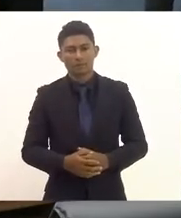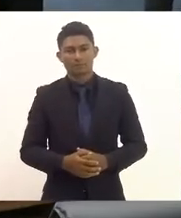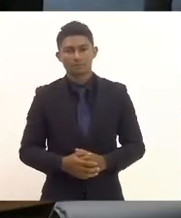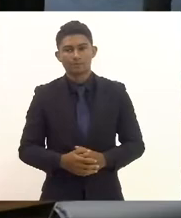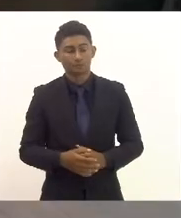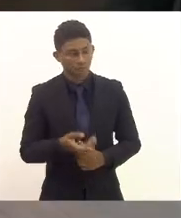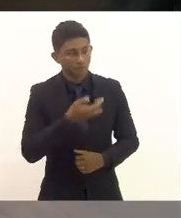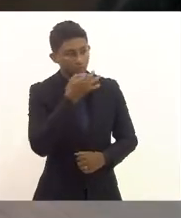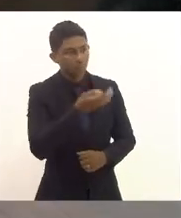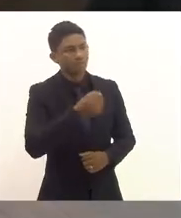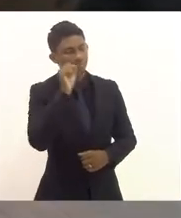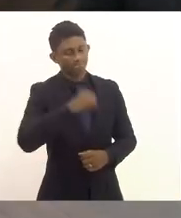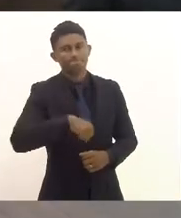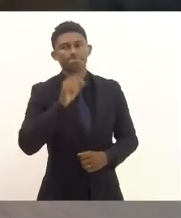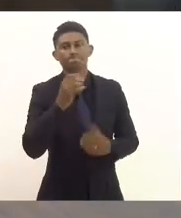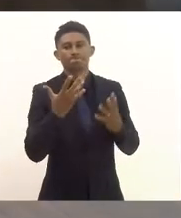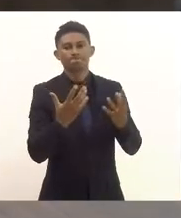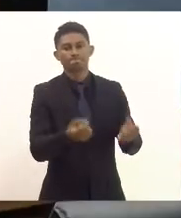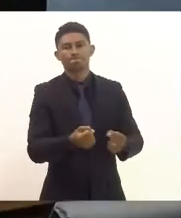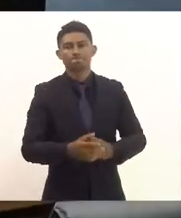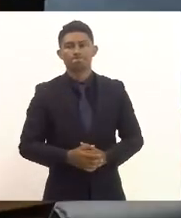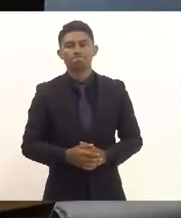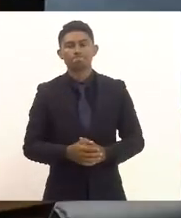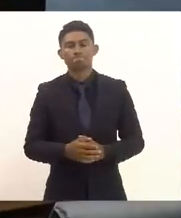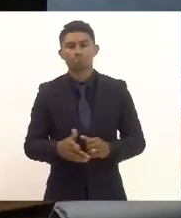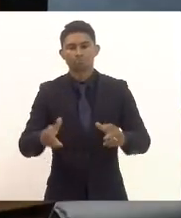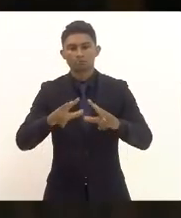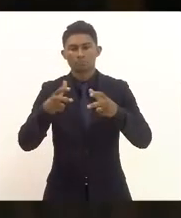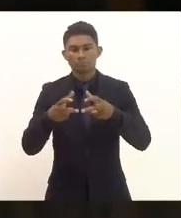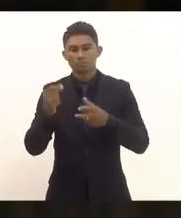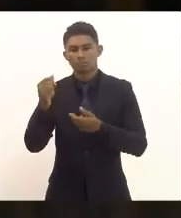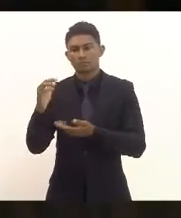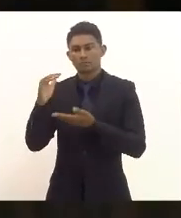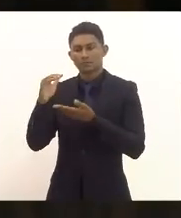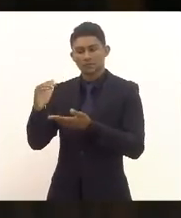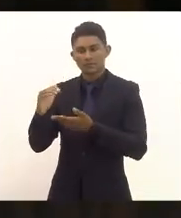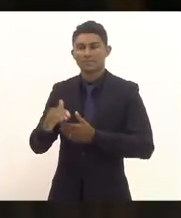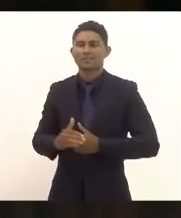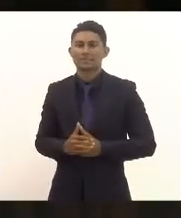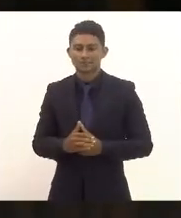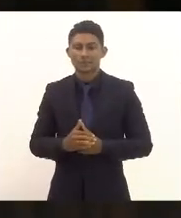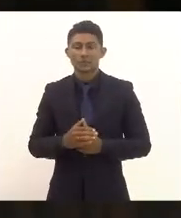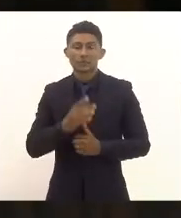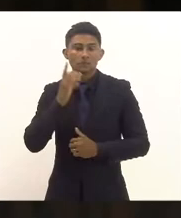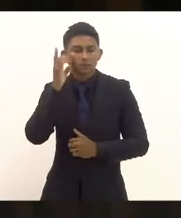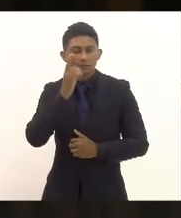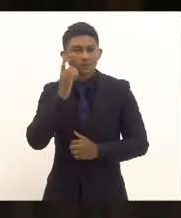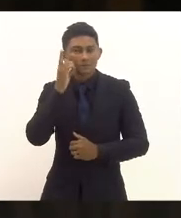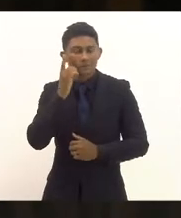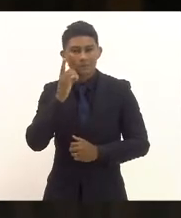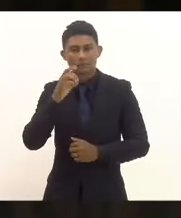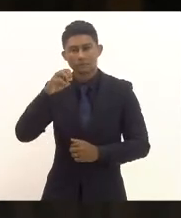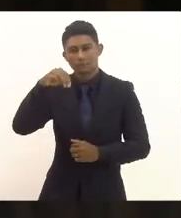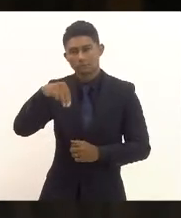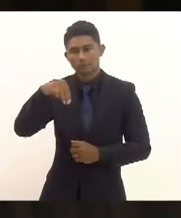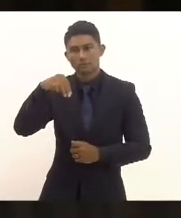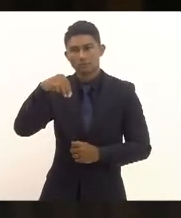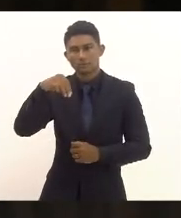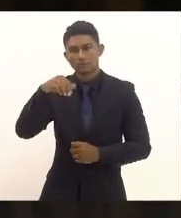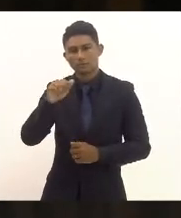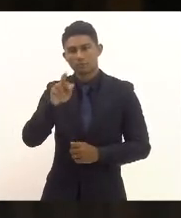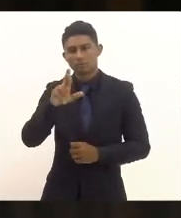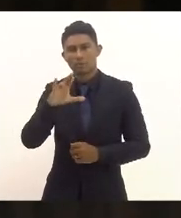o parecer favorável e pela comissão de orçamento Deputado Márcio